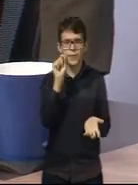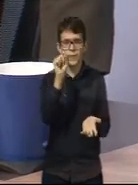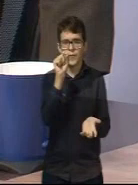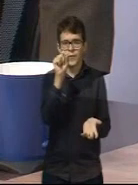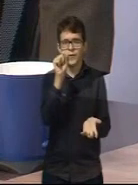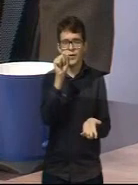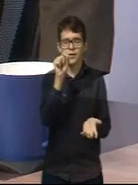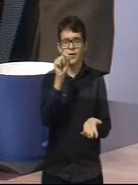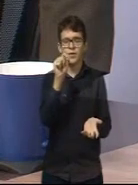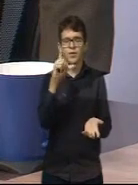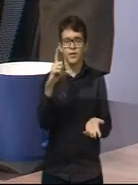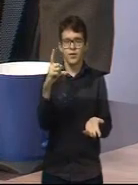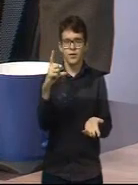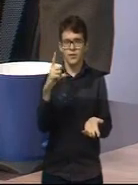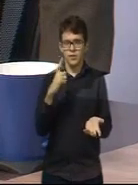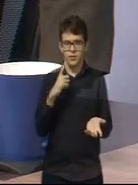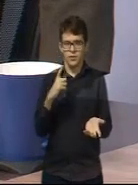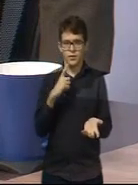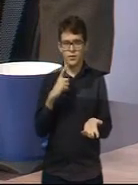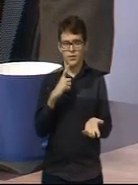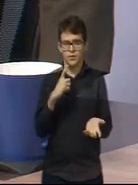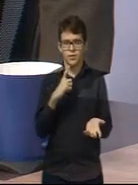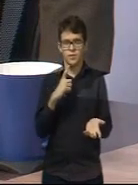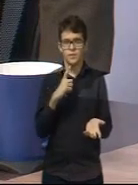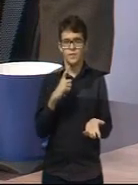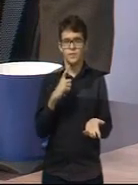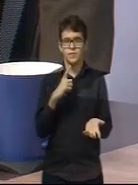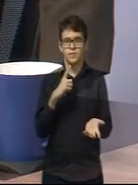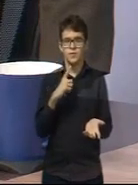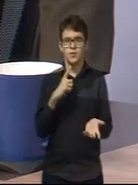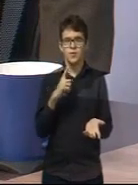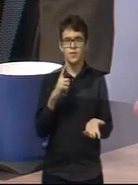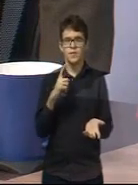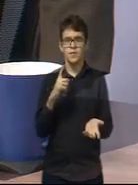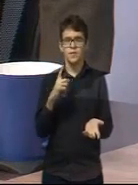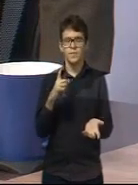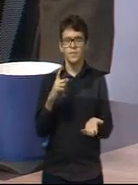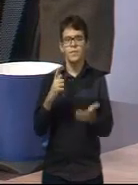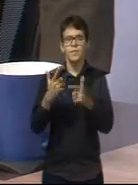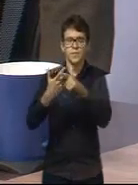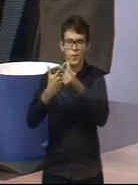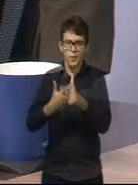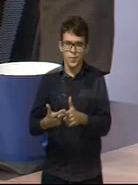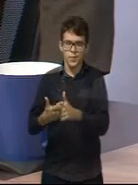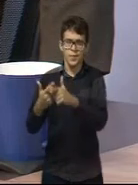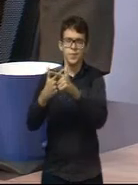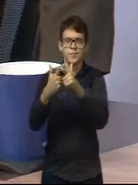tem, independentemente de qualquer tipo de perspectiva que você analise, você tem um déficit da Previdência